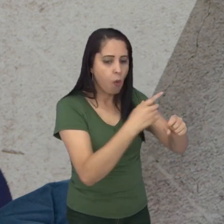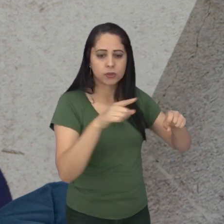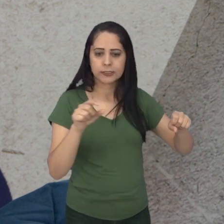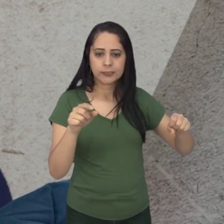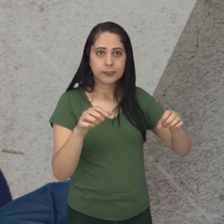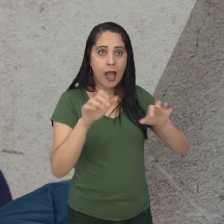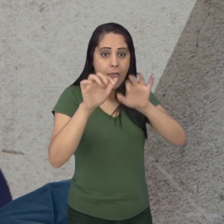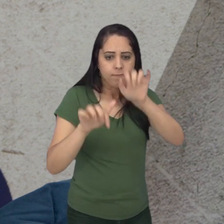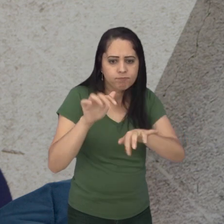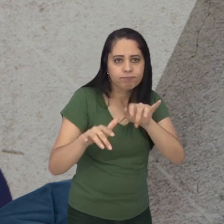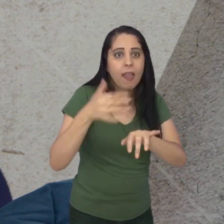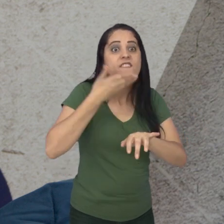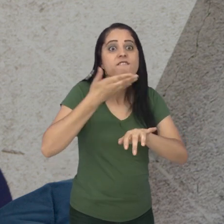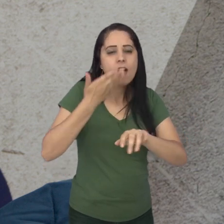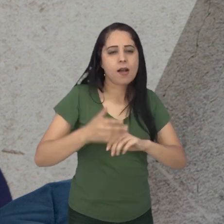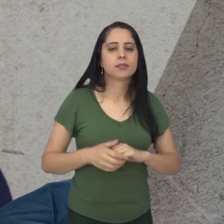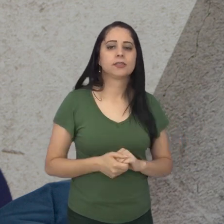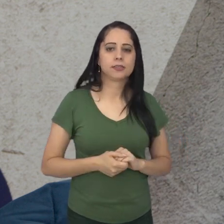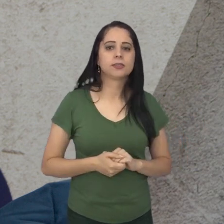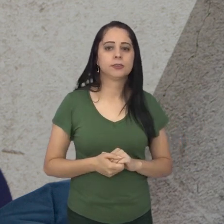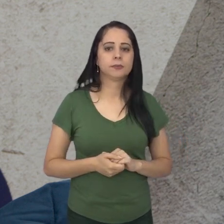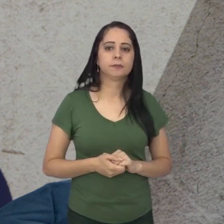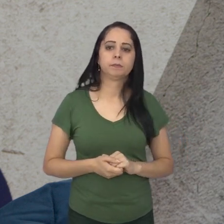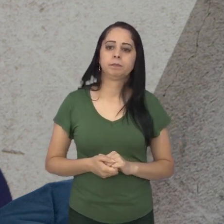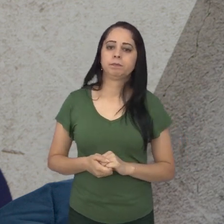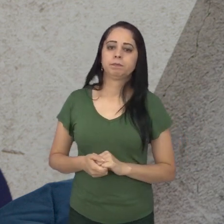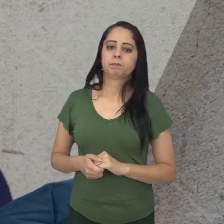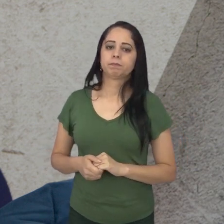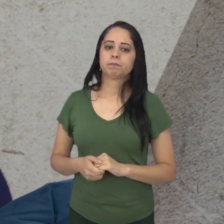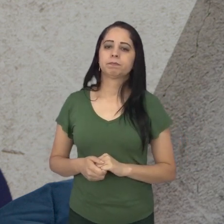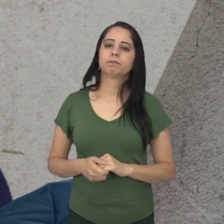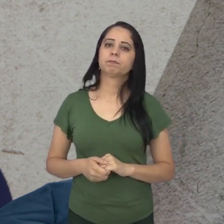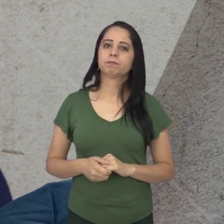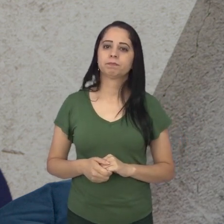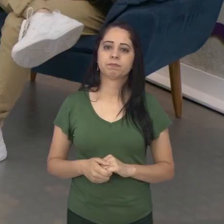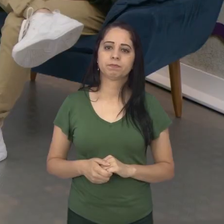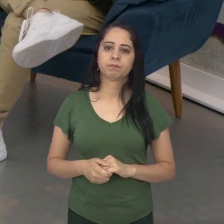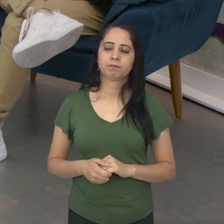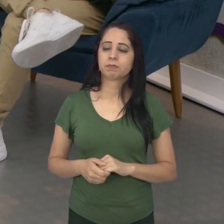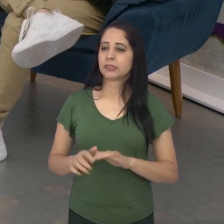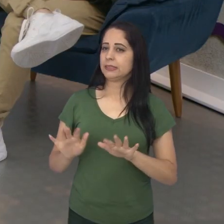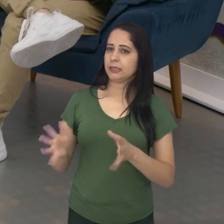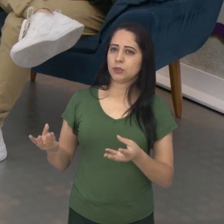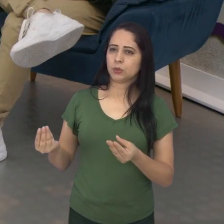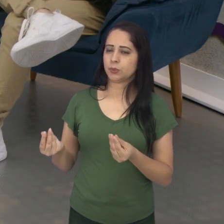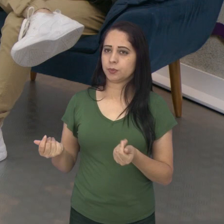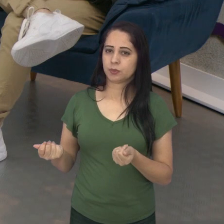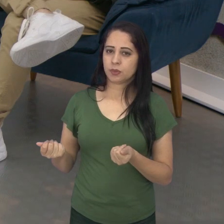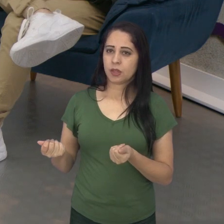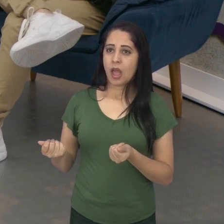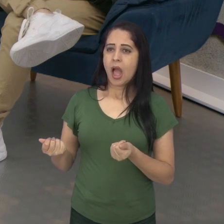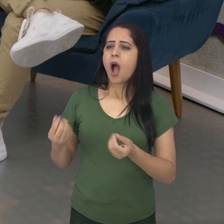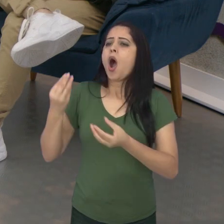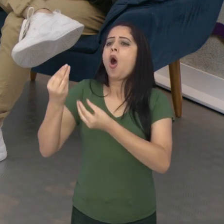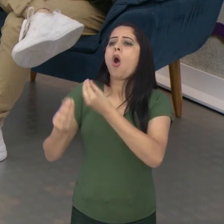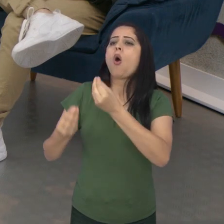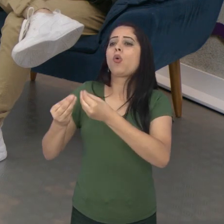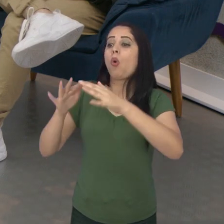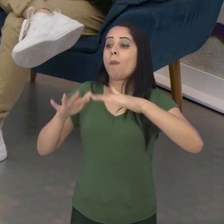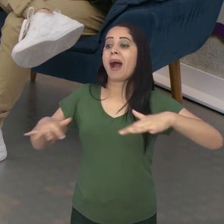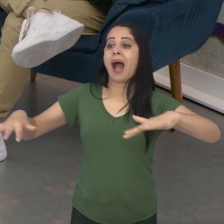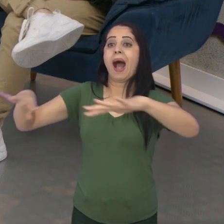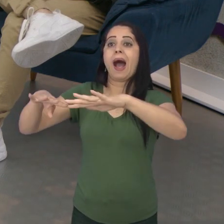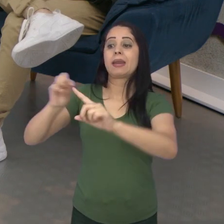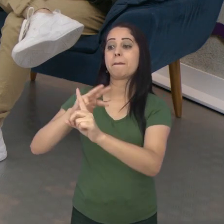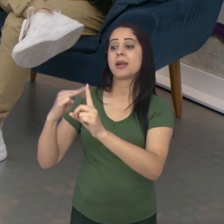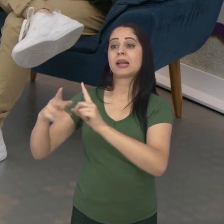acompanhamento das obras civis, né? E Fabiana, como que anda o mercado para